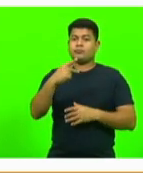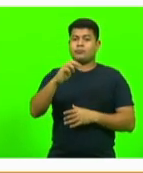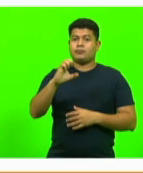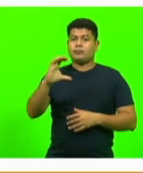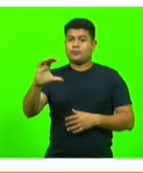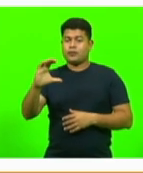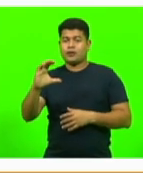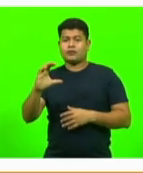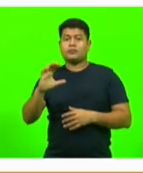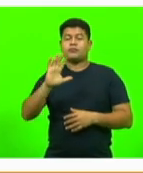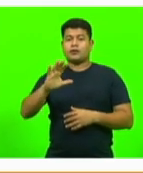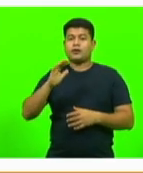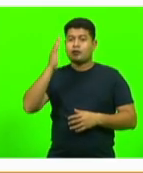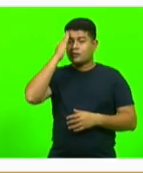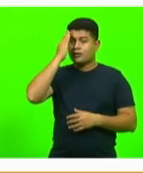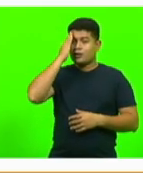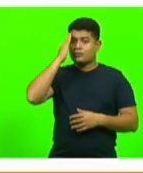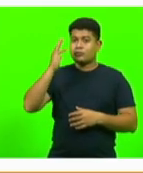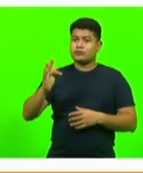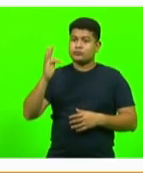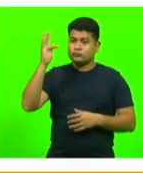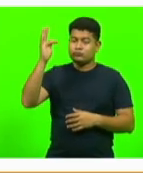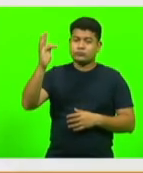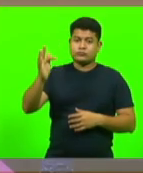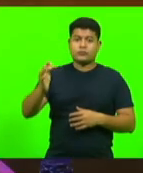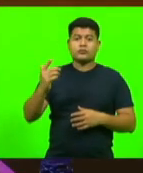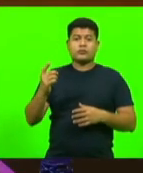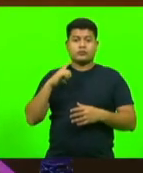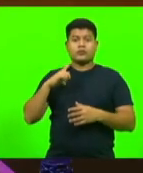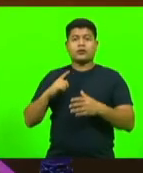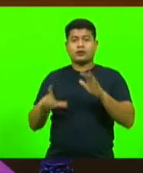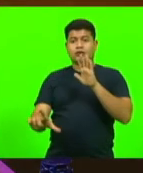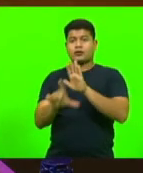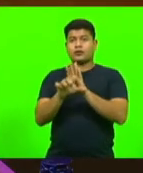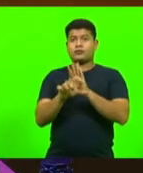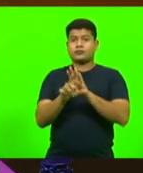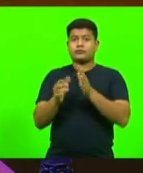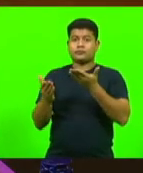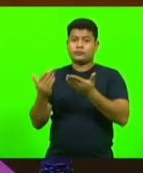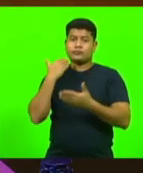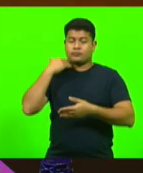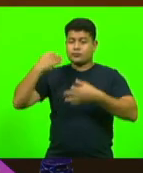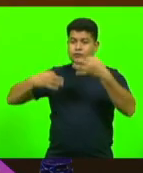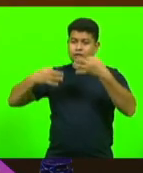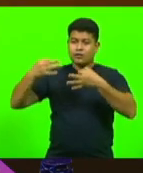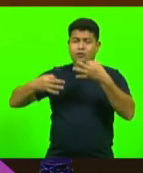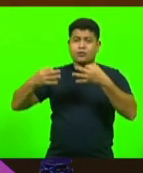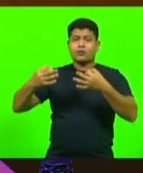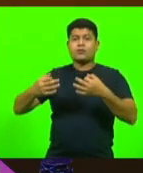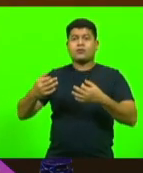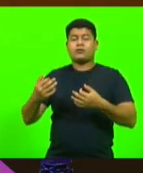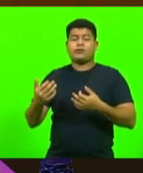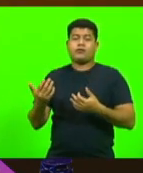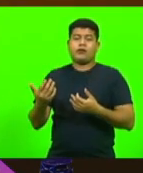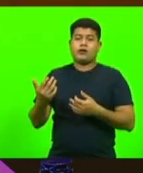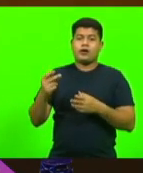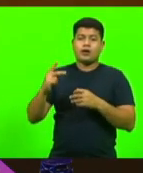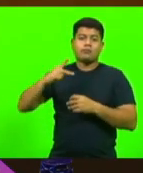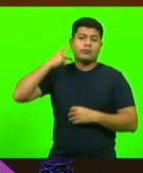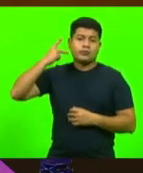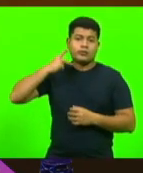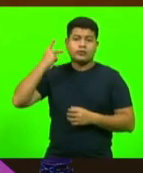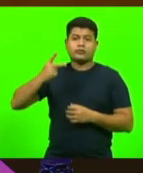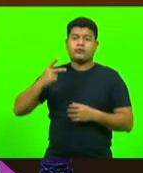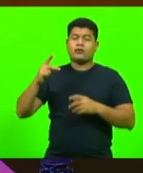mas a gente já sabe quem são juízes promotores Procuradores é o alto Escalão professor e